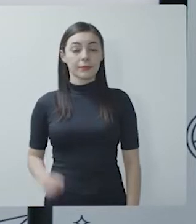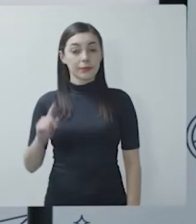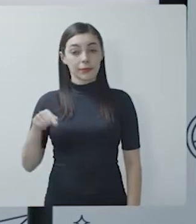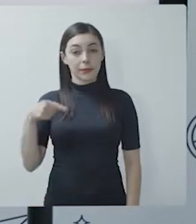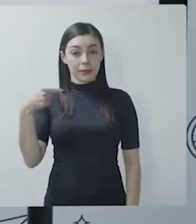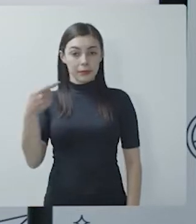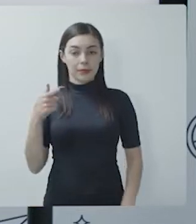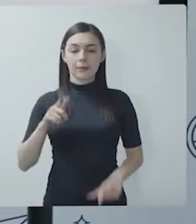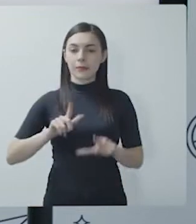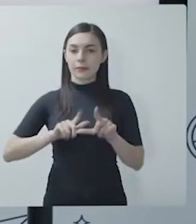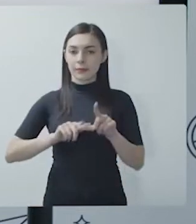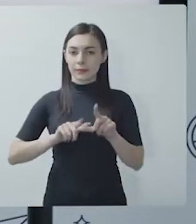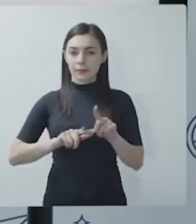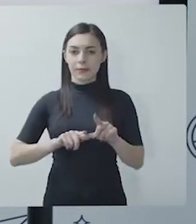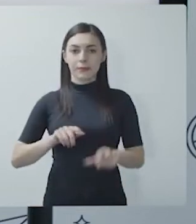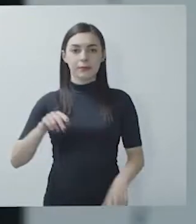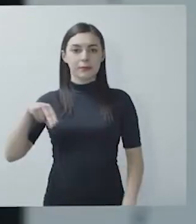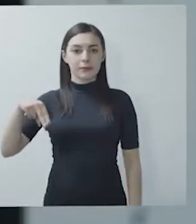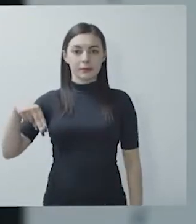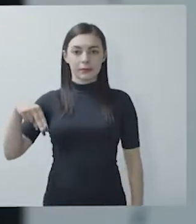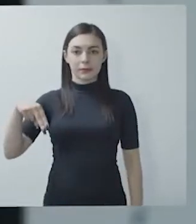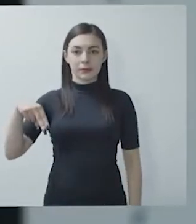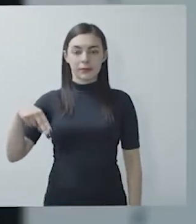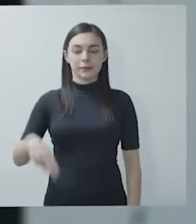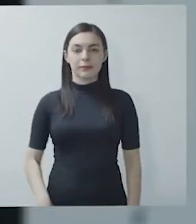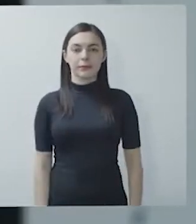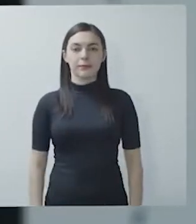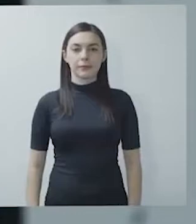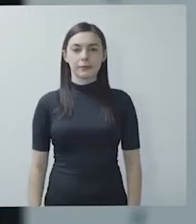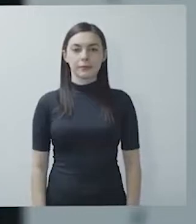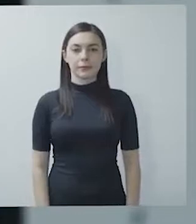Depois, a letra N.